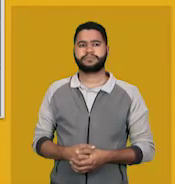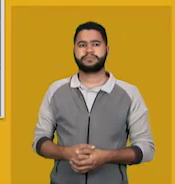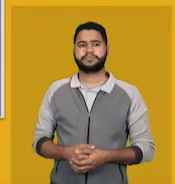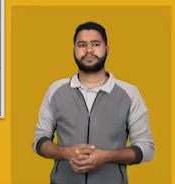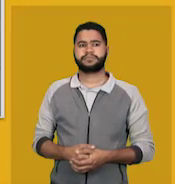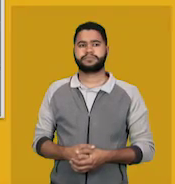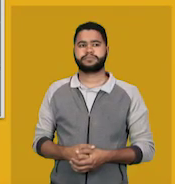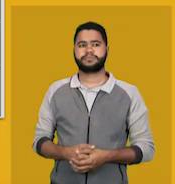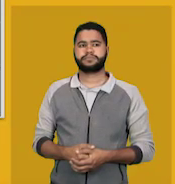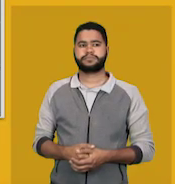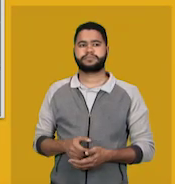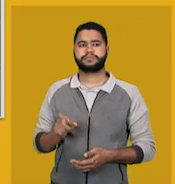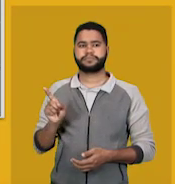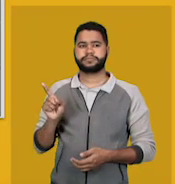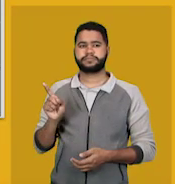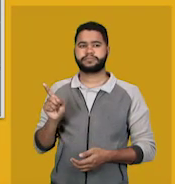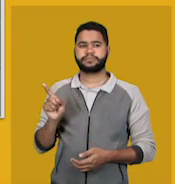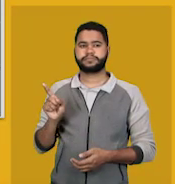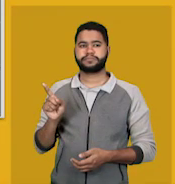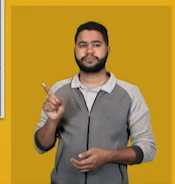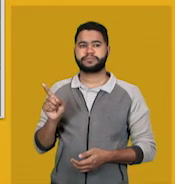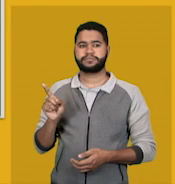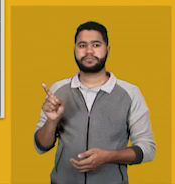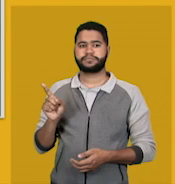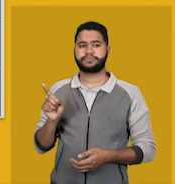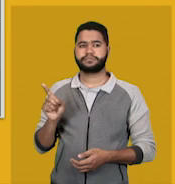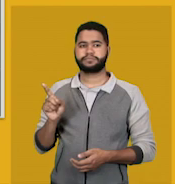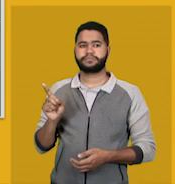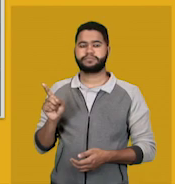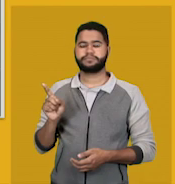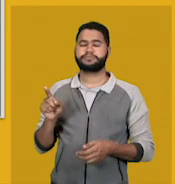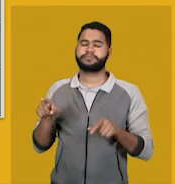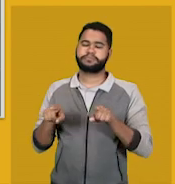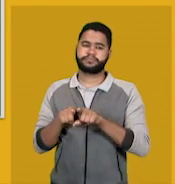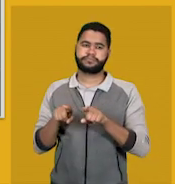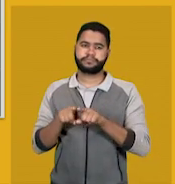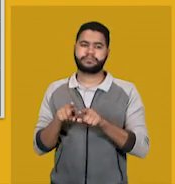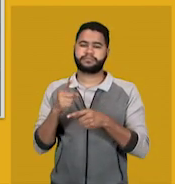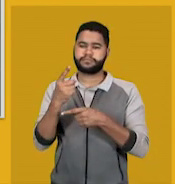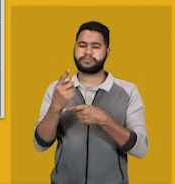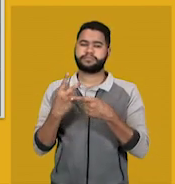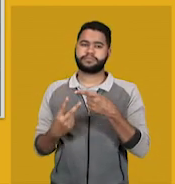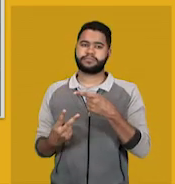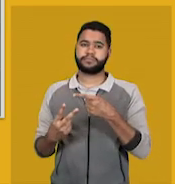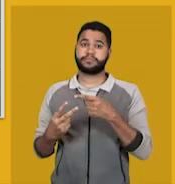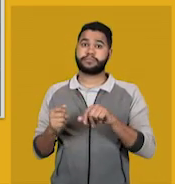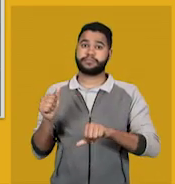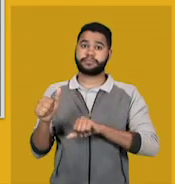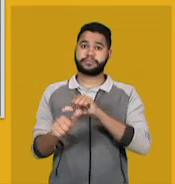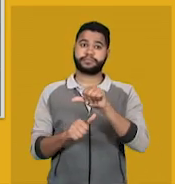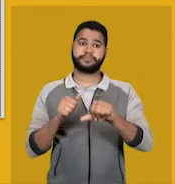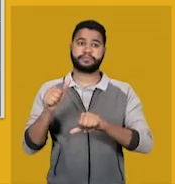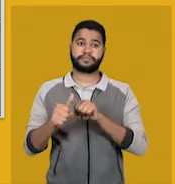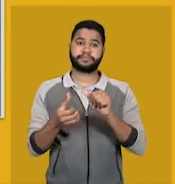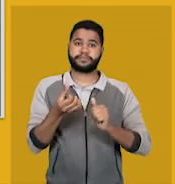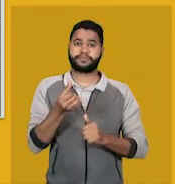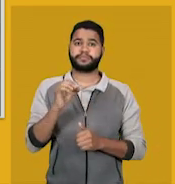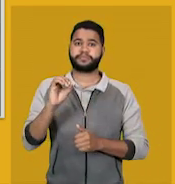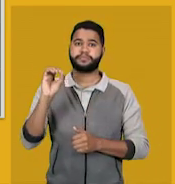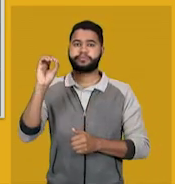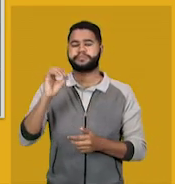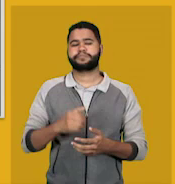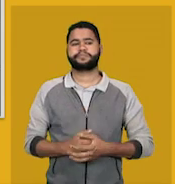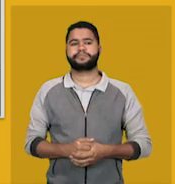Cosseno de B, no caso lá deu 1 meio. Então, olha só que o ângulo já mudou. O ângulo aqui agora é 60